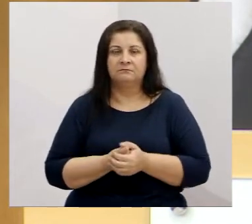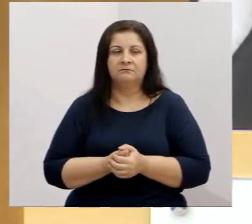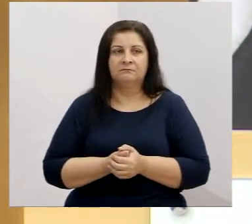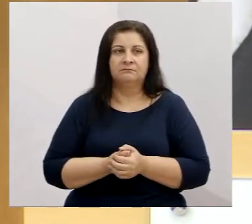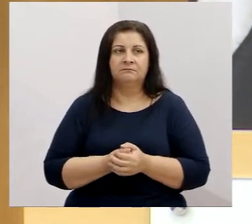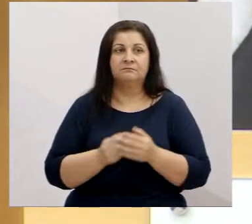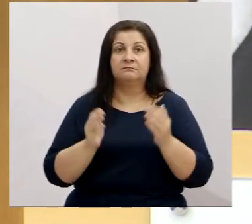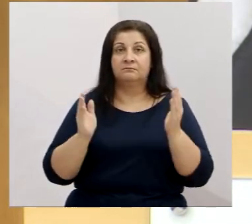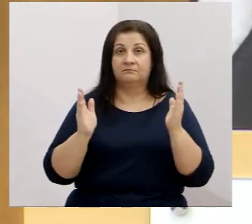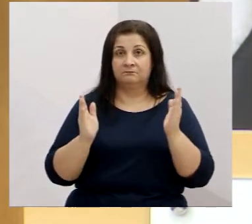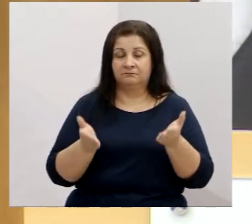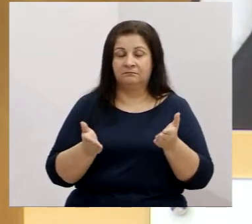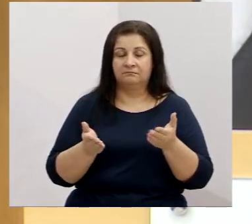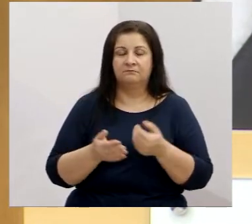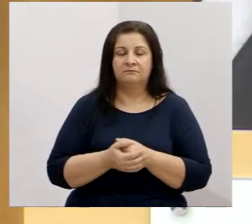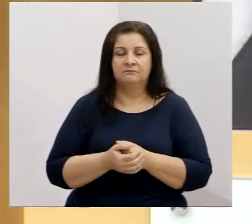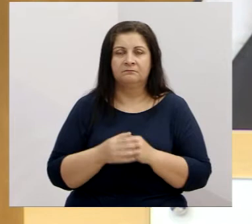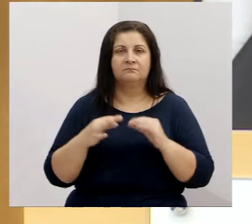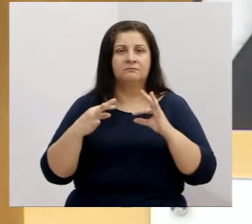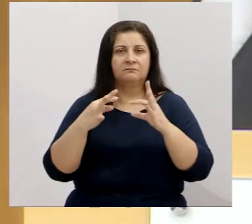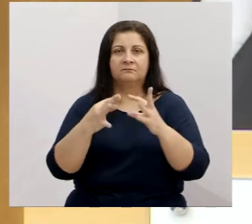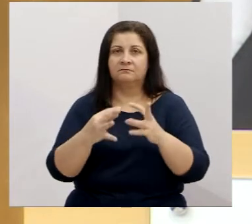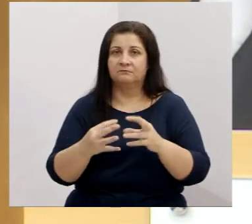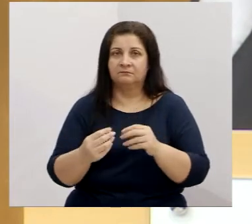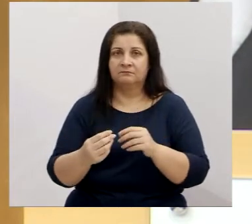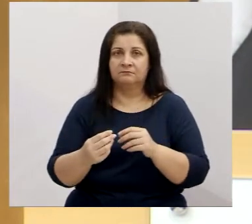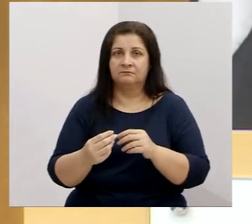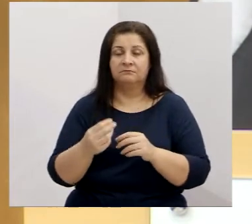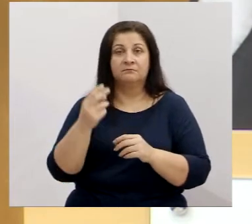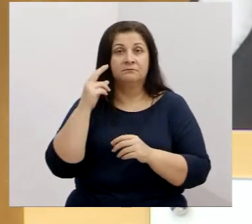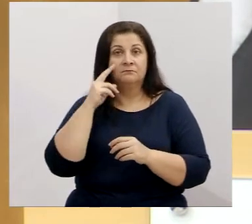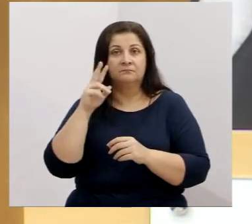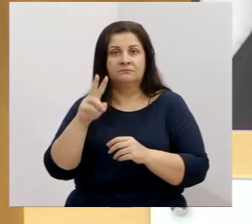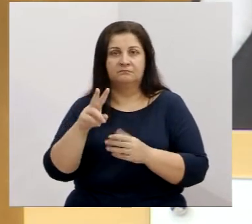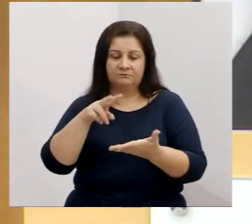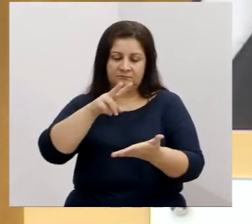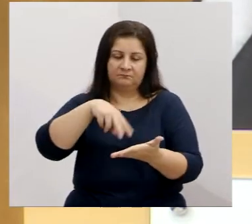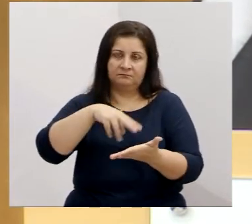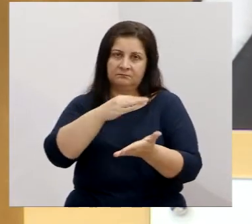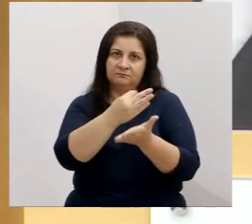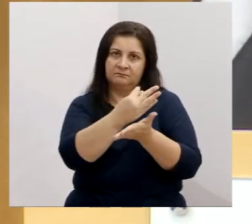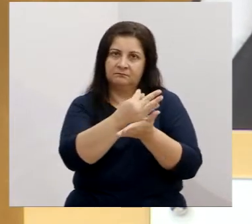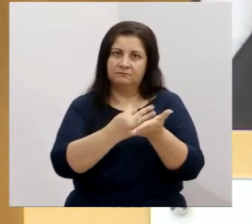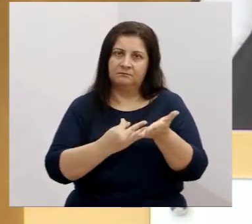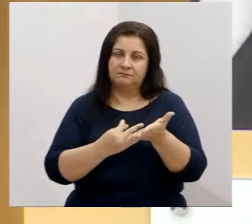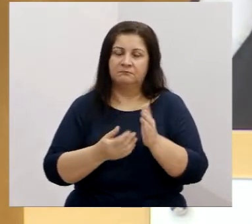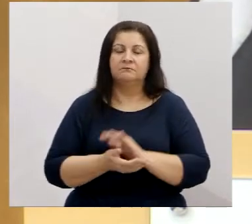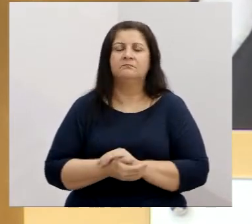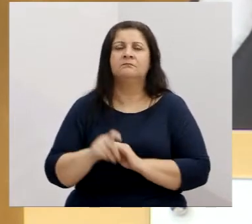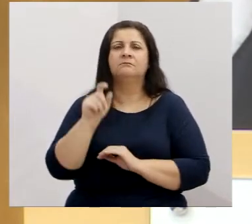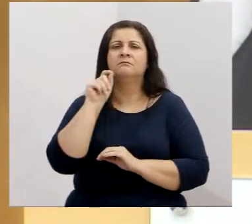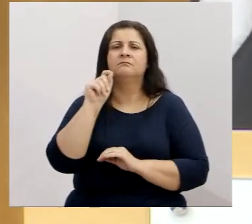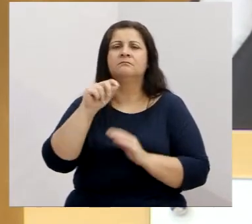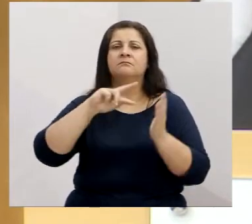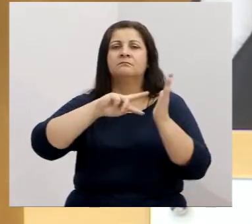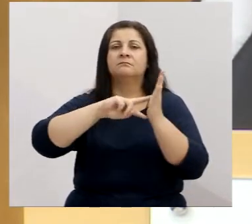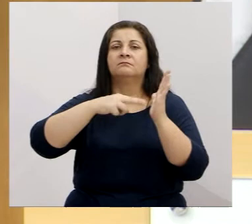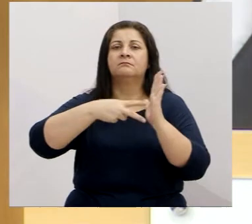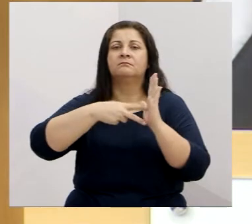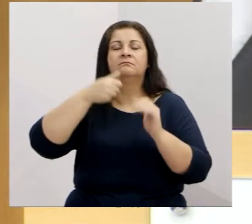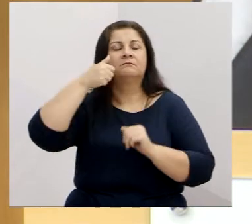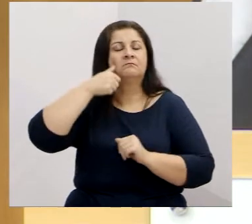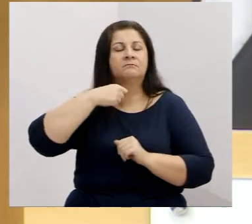vocês aqui presente para quem são os assistindo todas as mulheres eu gostaria de ler um texto O que é ser mulher